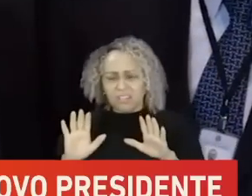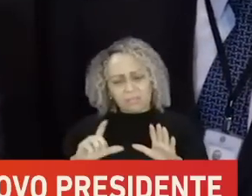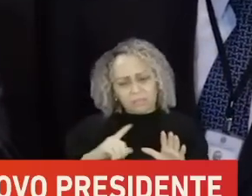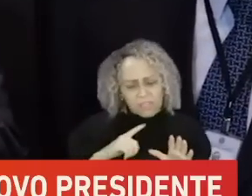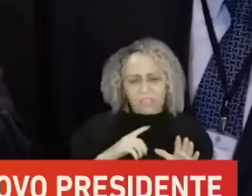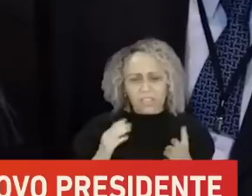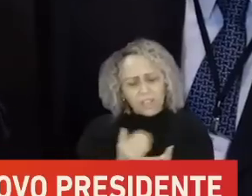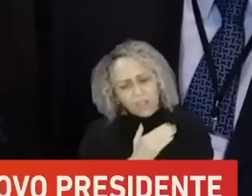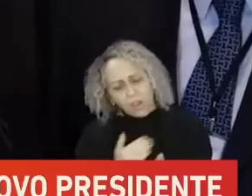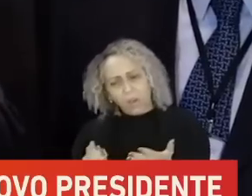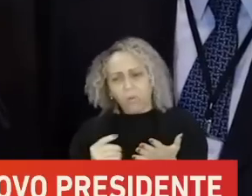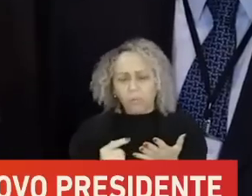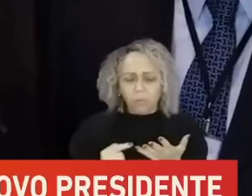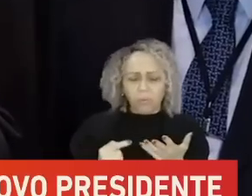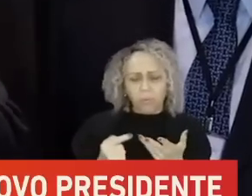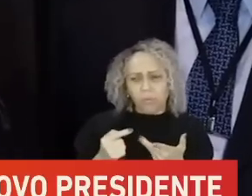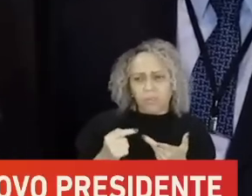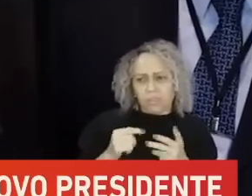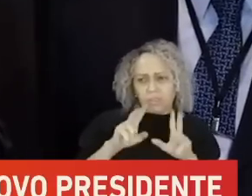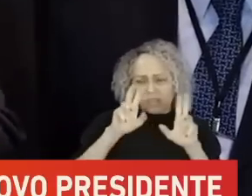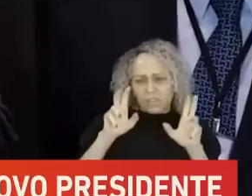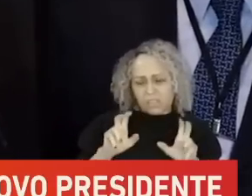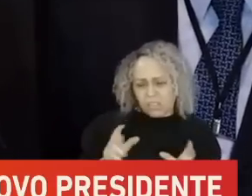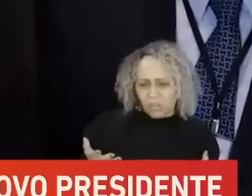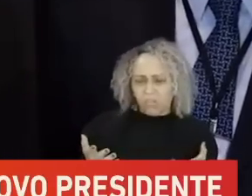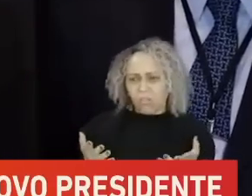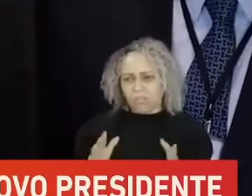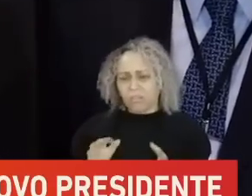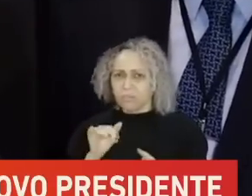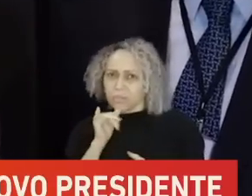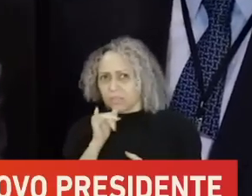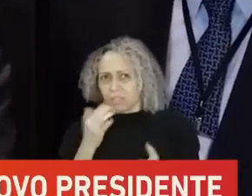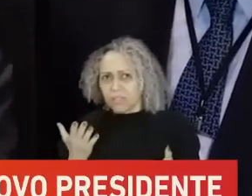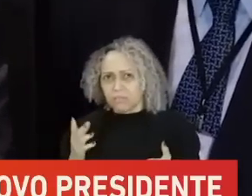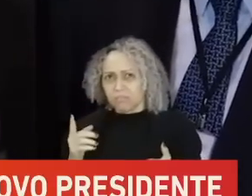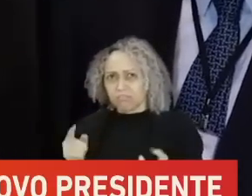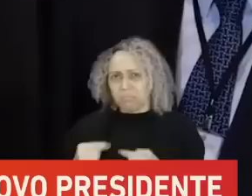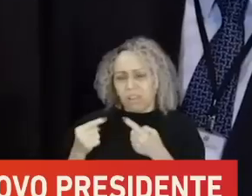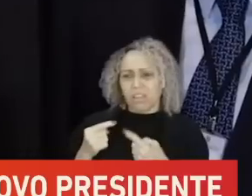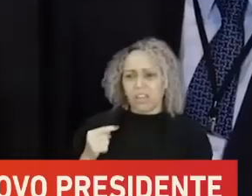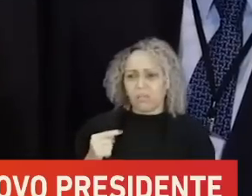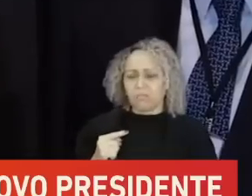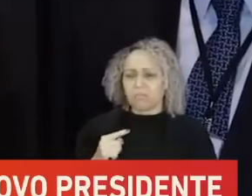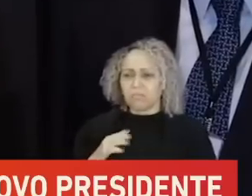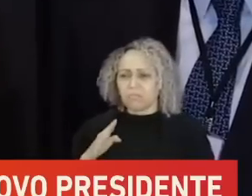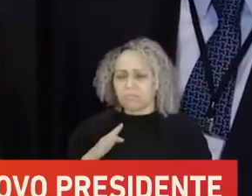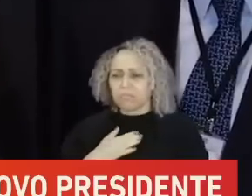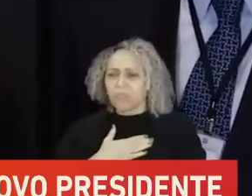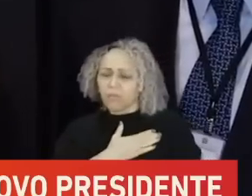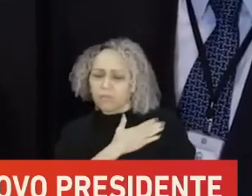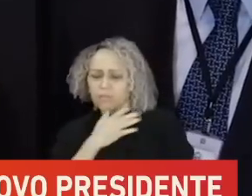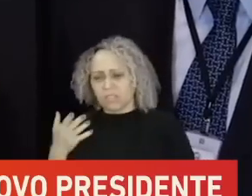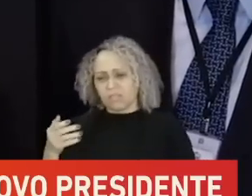do impeachment. Mas o... Pois é, o Mercadante acabou ficando muito parceiro da Dilma e aí,